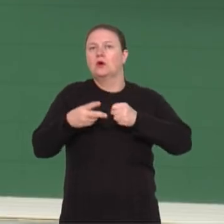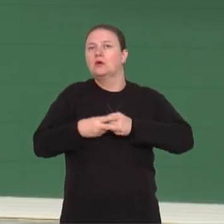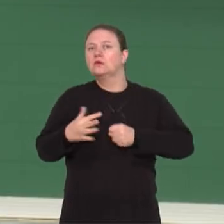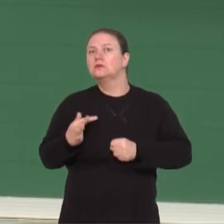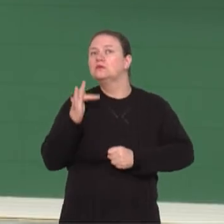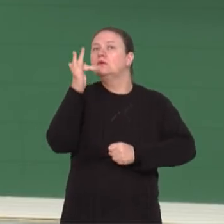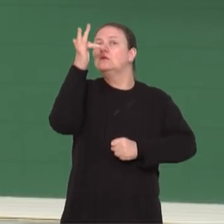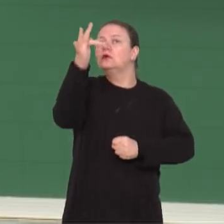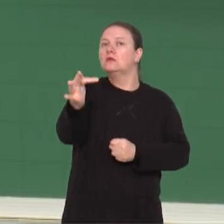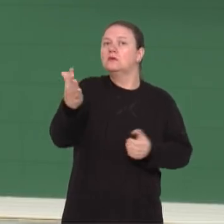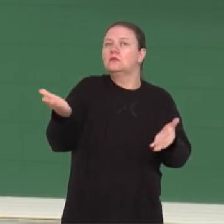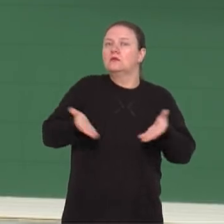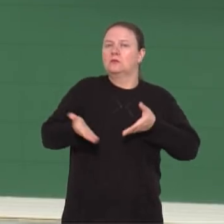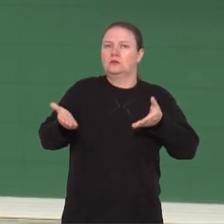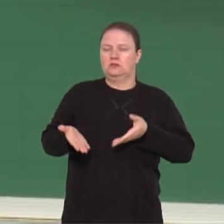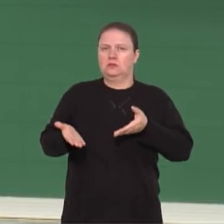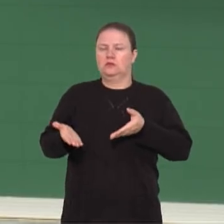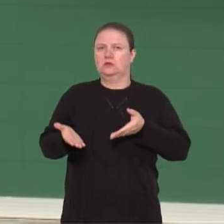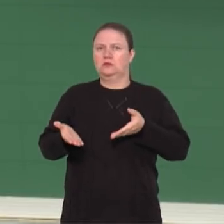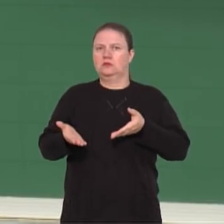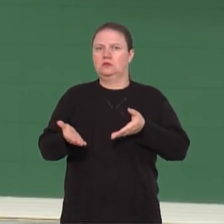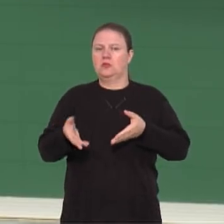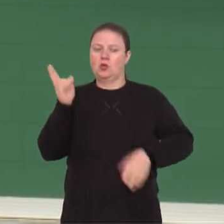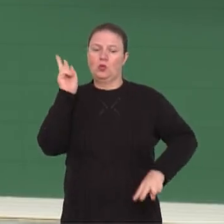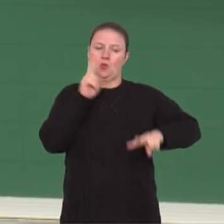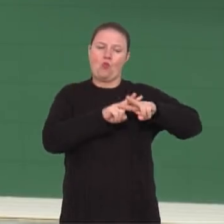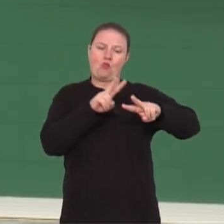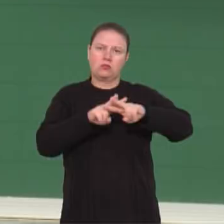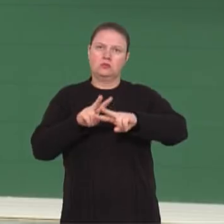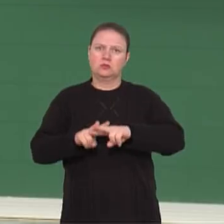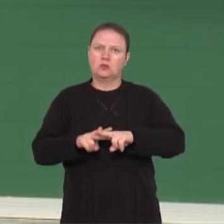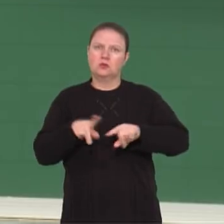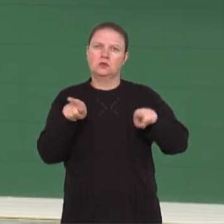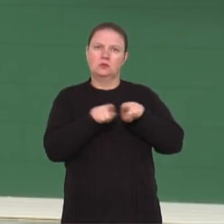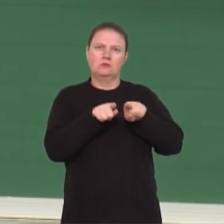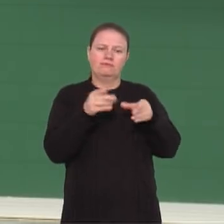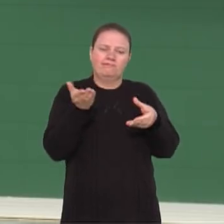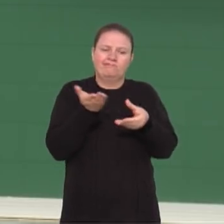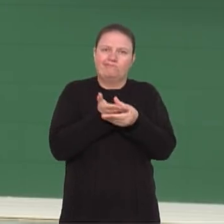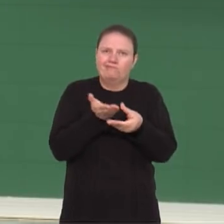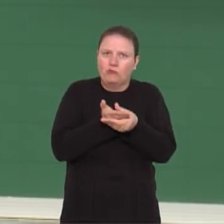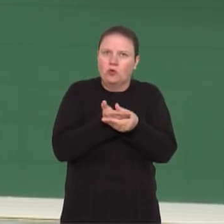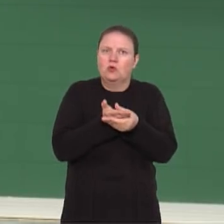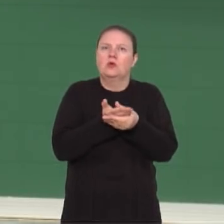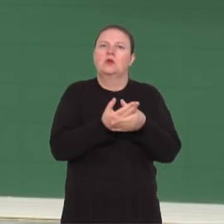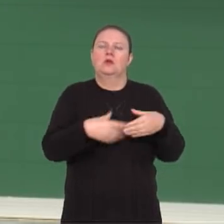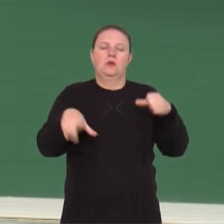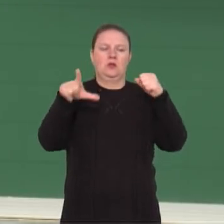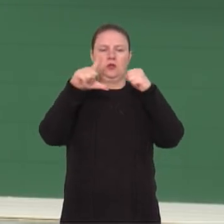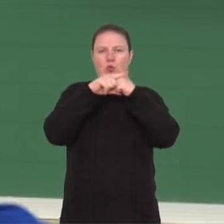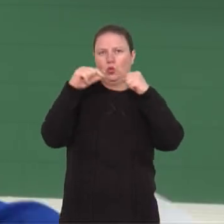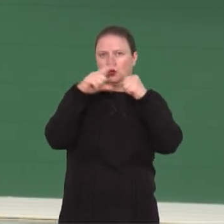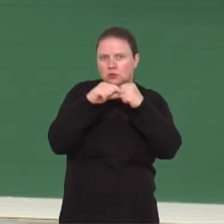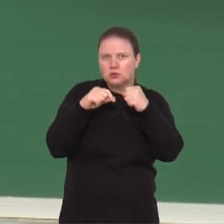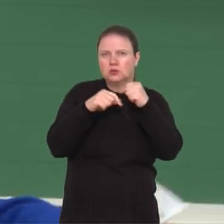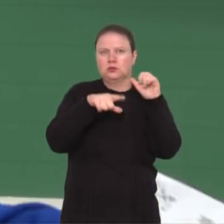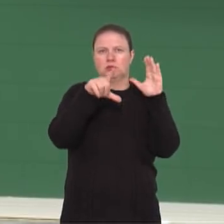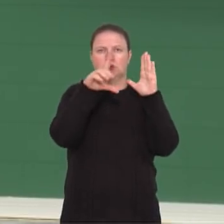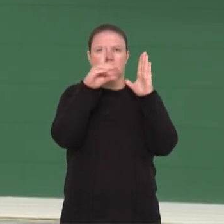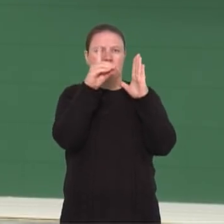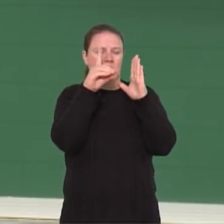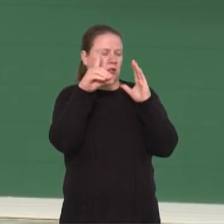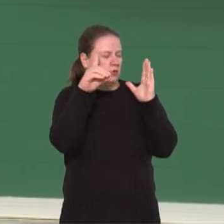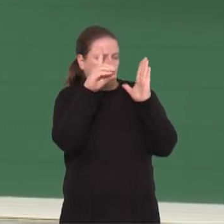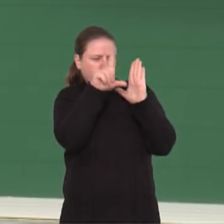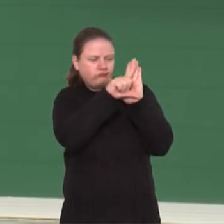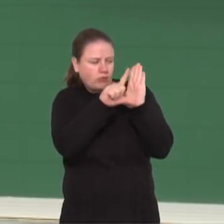do presente, em especial quando se refere às punições, às sanções previstas nos artigos de lei, nos parágrafos, nos incisos,